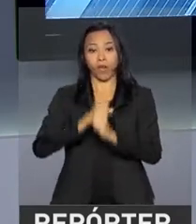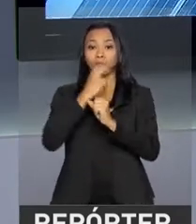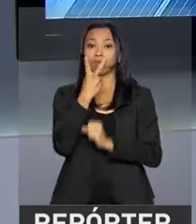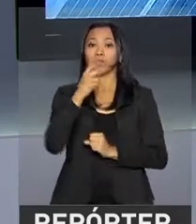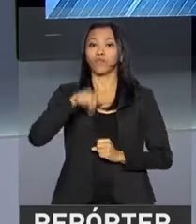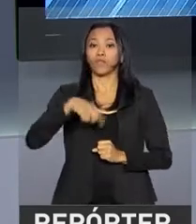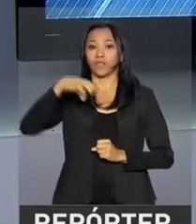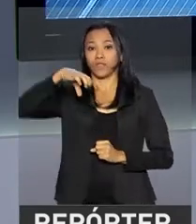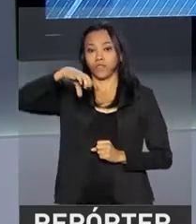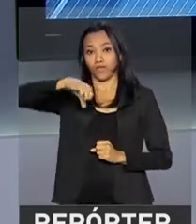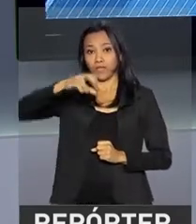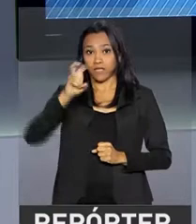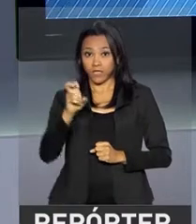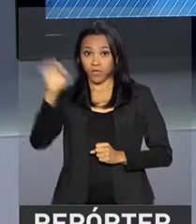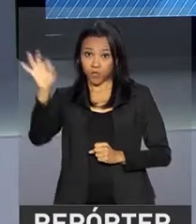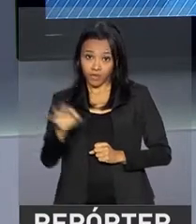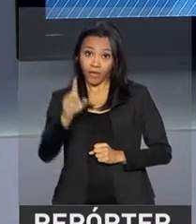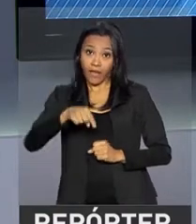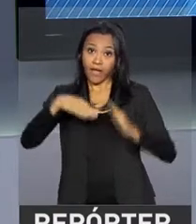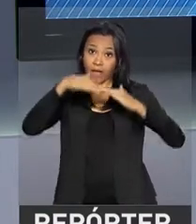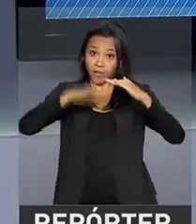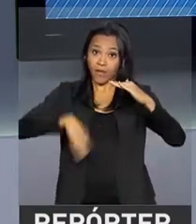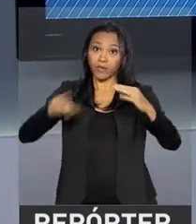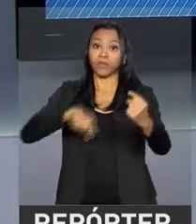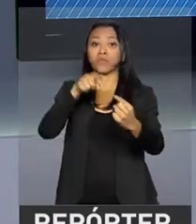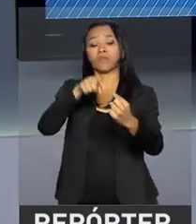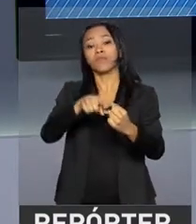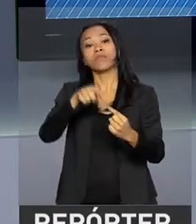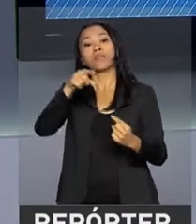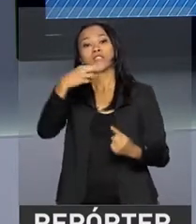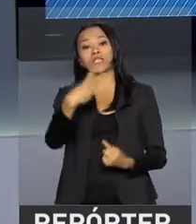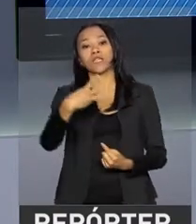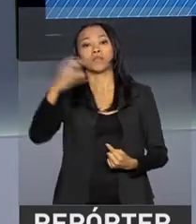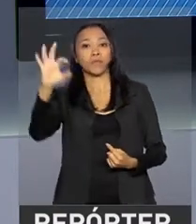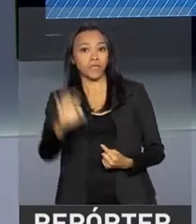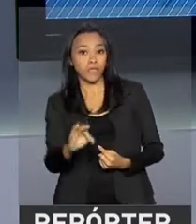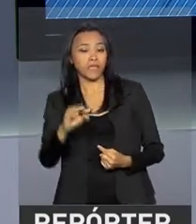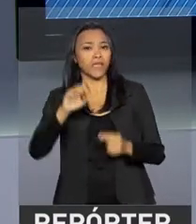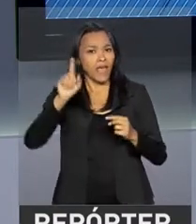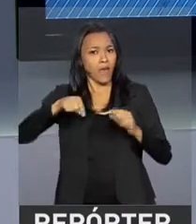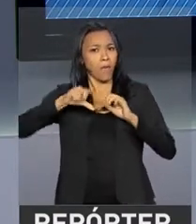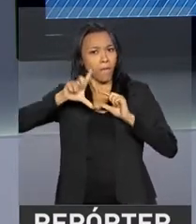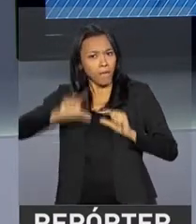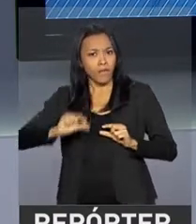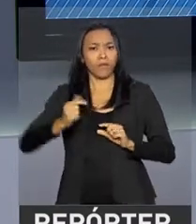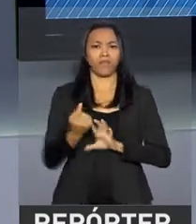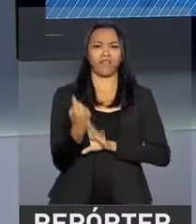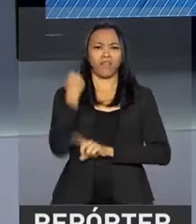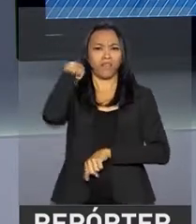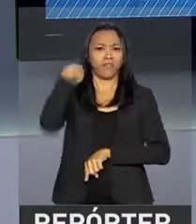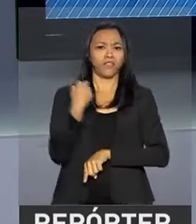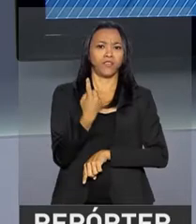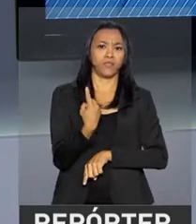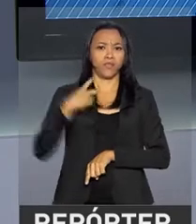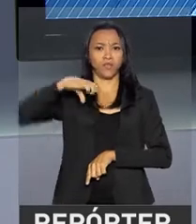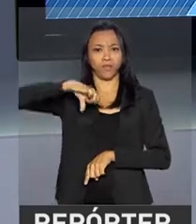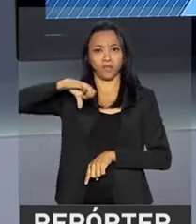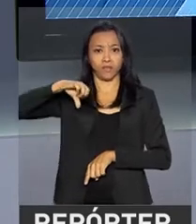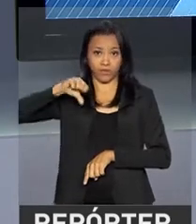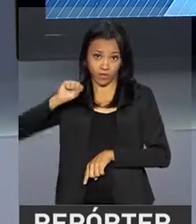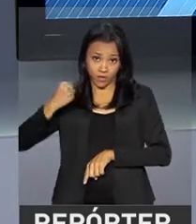cento o resultado abaixo do piso da meta de 3% eo menor desde 1998 alimentação e bebidas